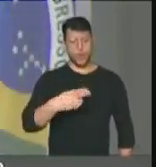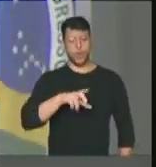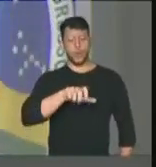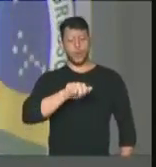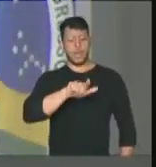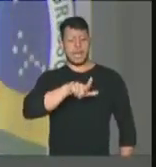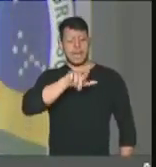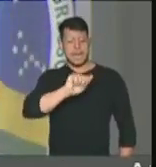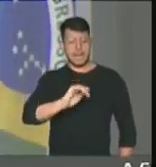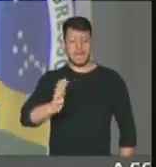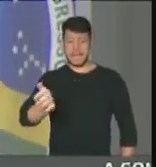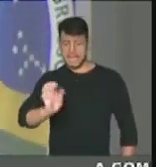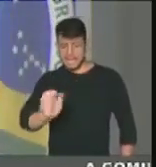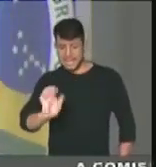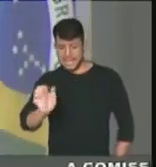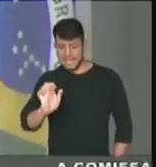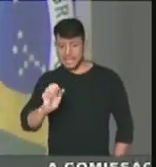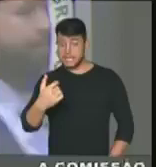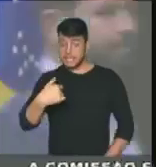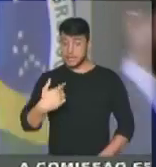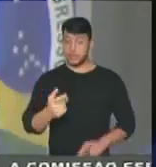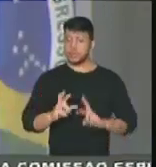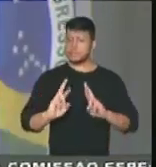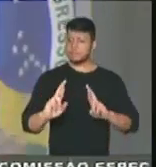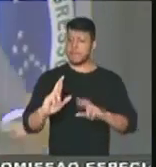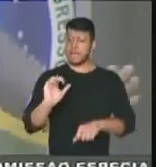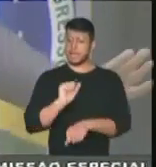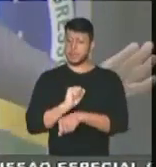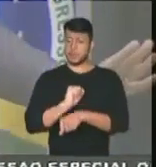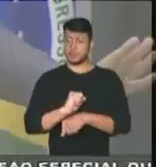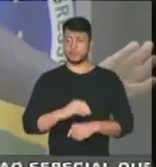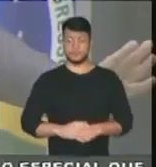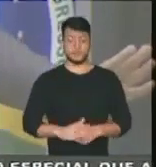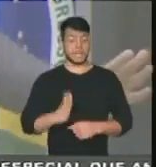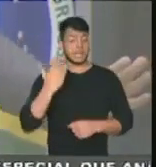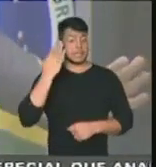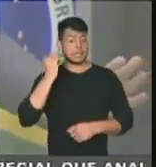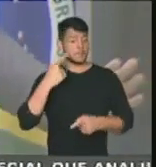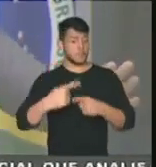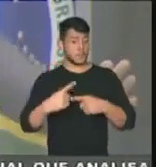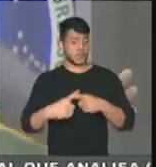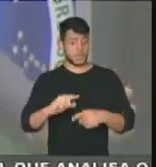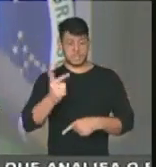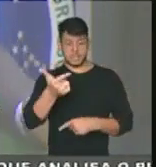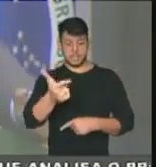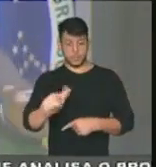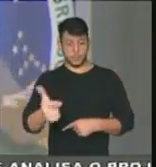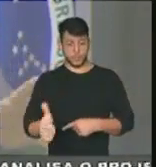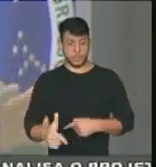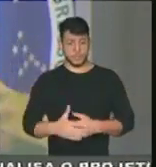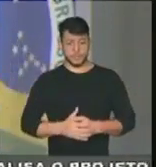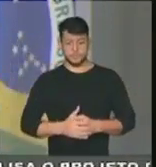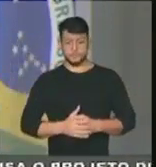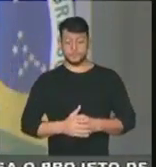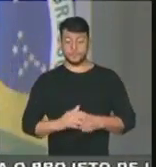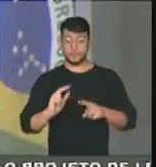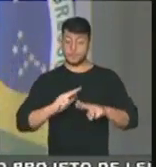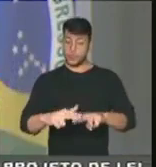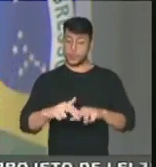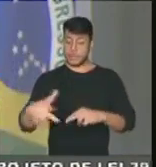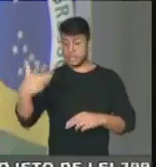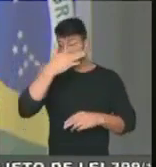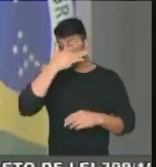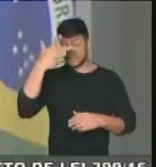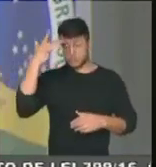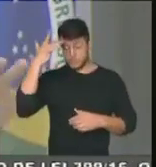gay estou esperando mas sabe porque é que não fazem porque os discípulos de alá